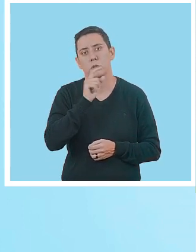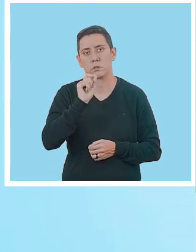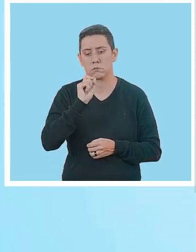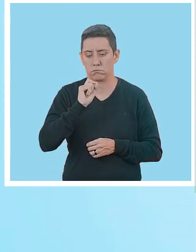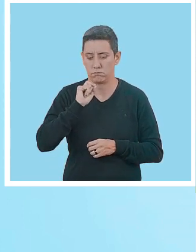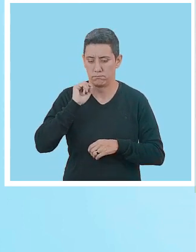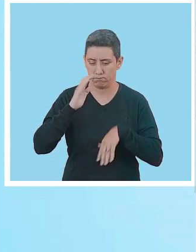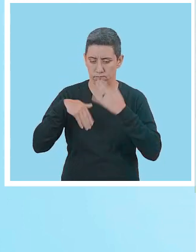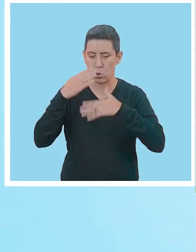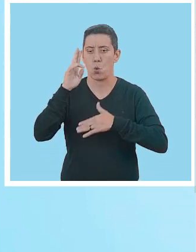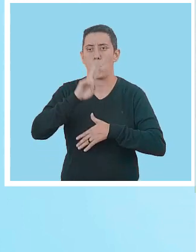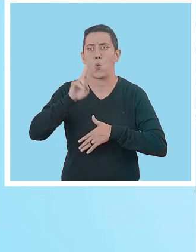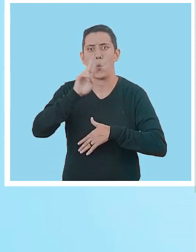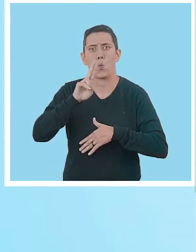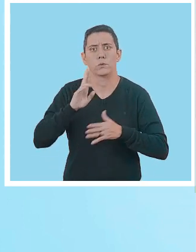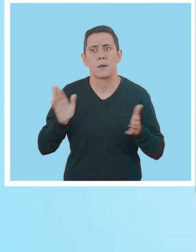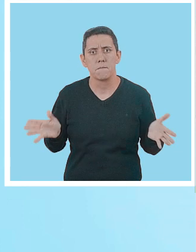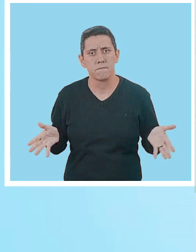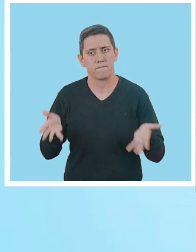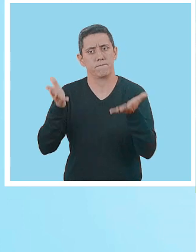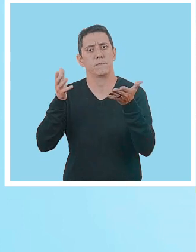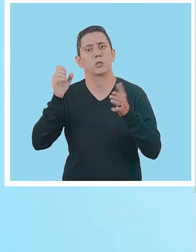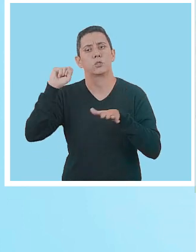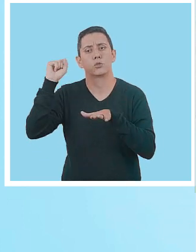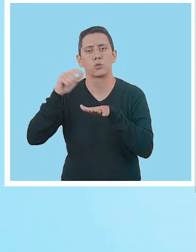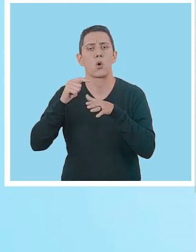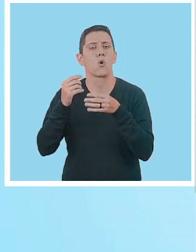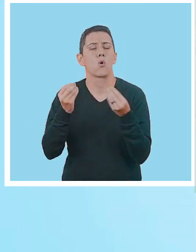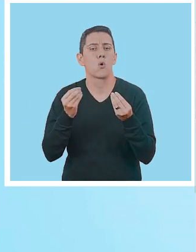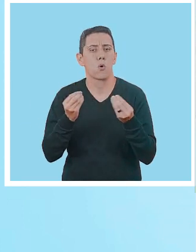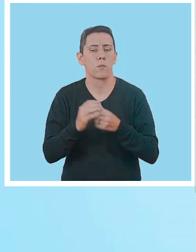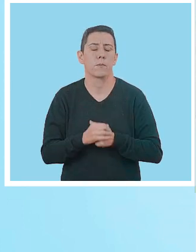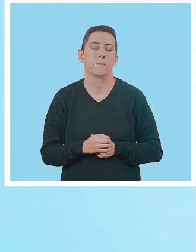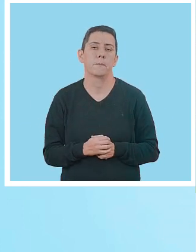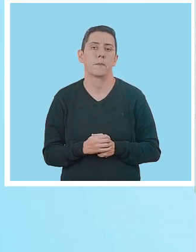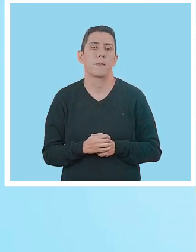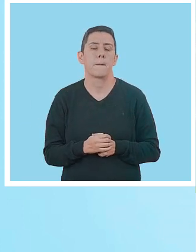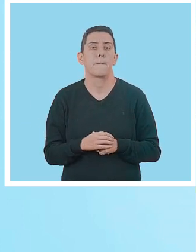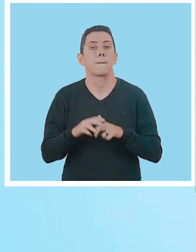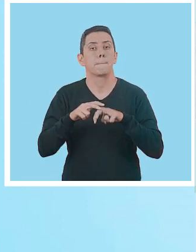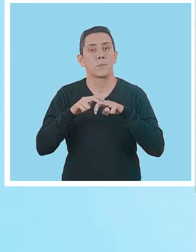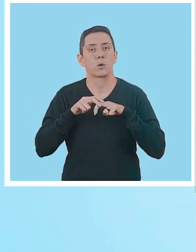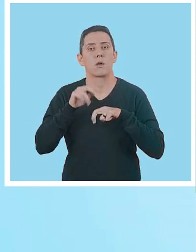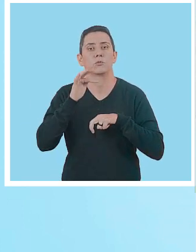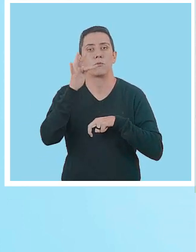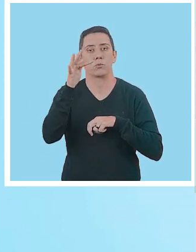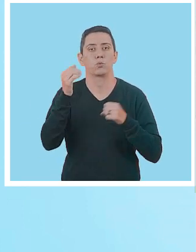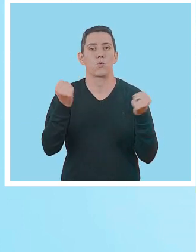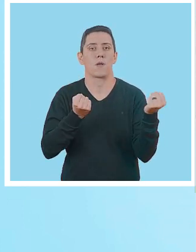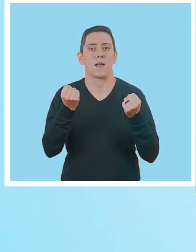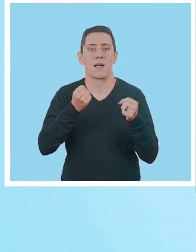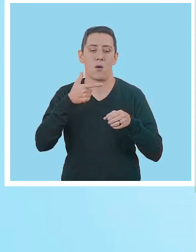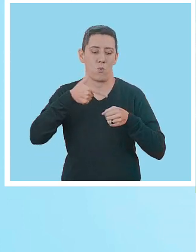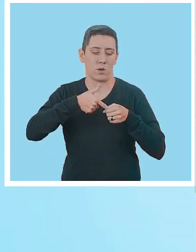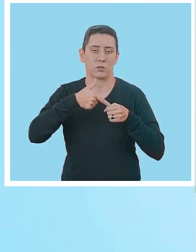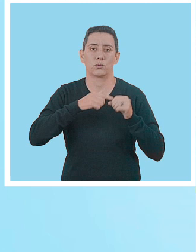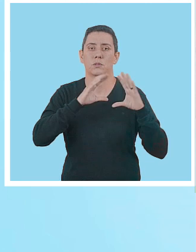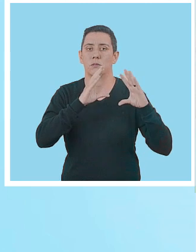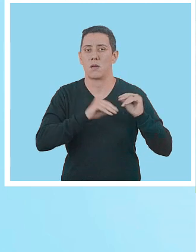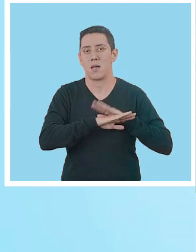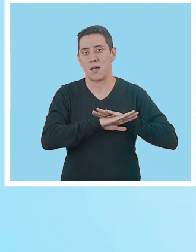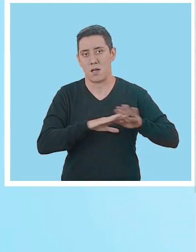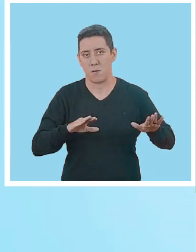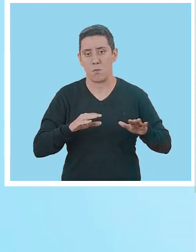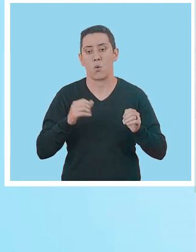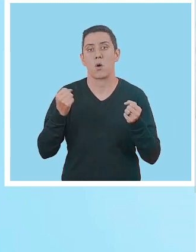das Baterias é também o crescimento dos veículos elétricos né gente sabe que os veículos elétricos o grande gargalo